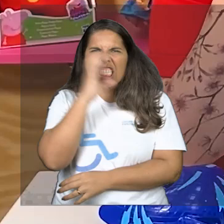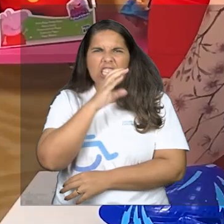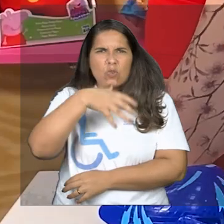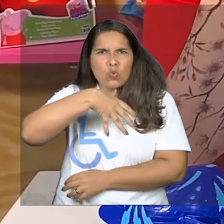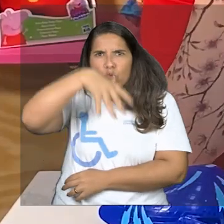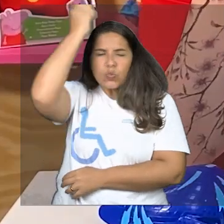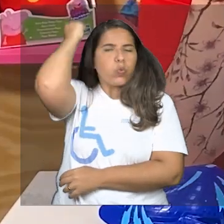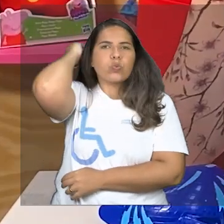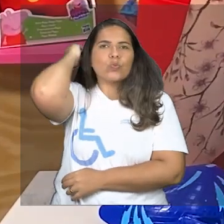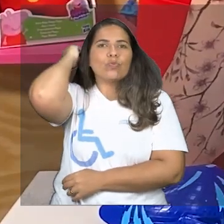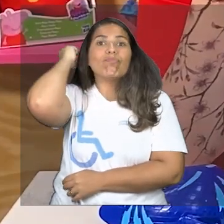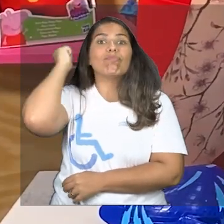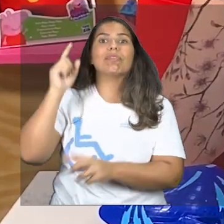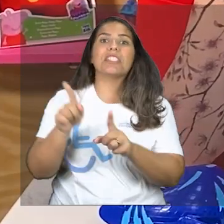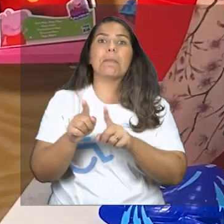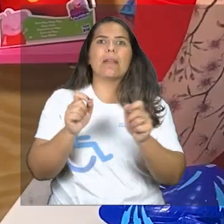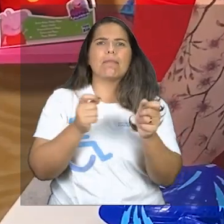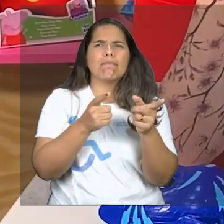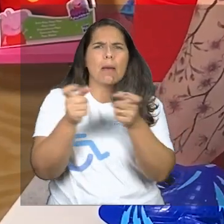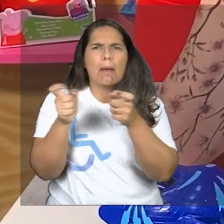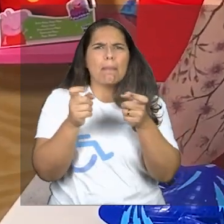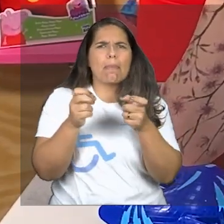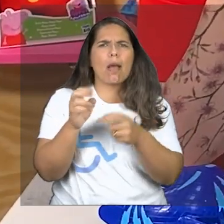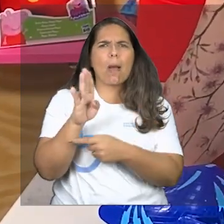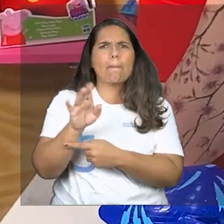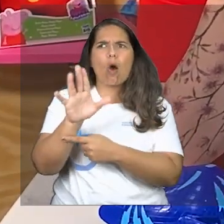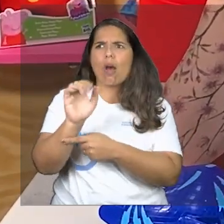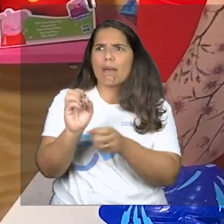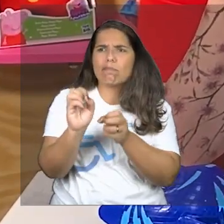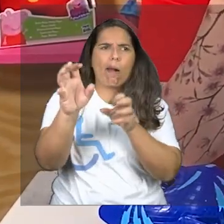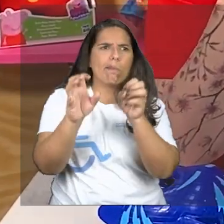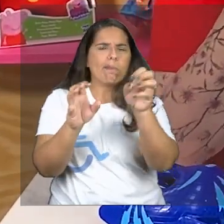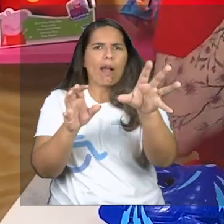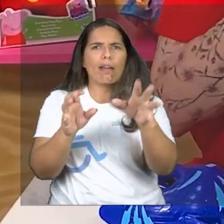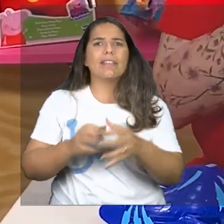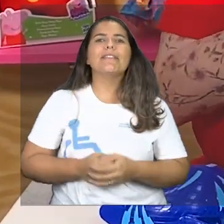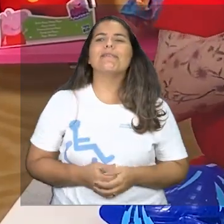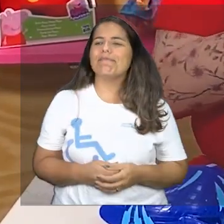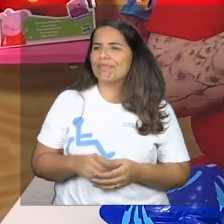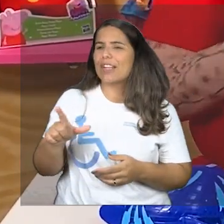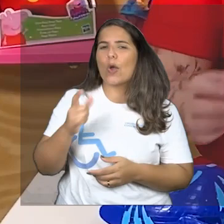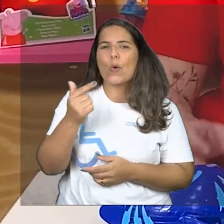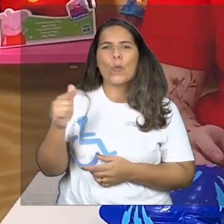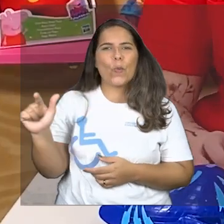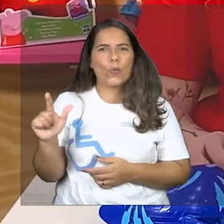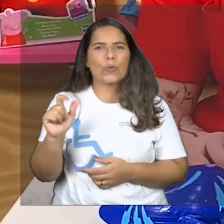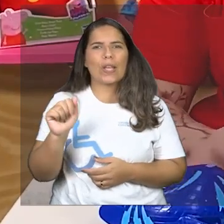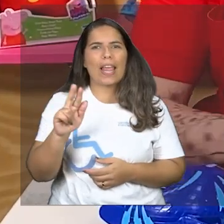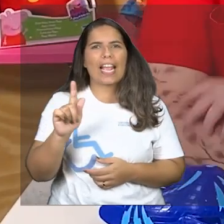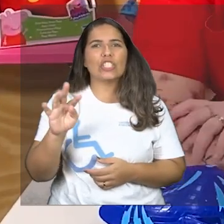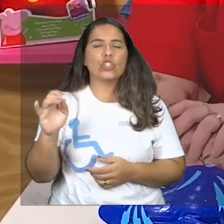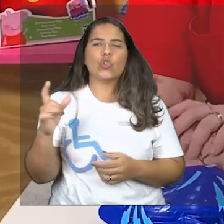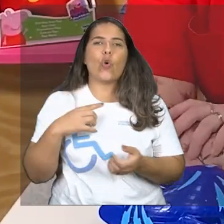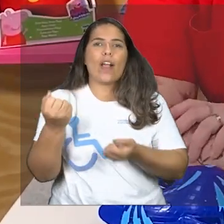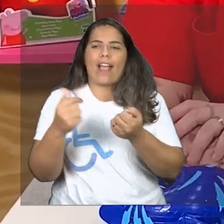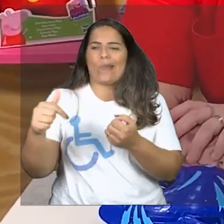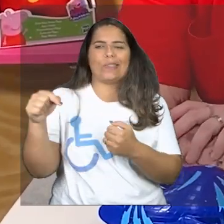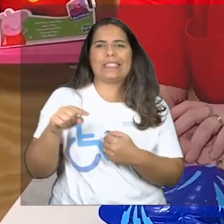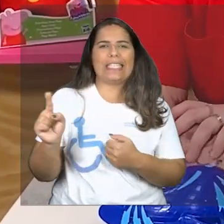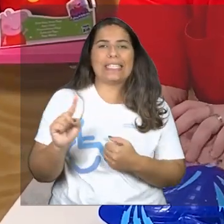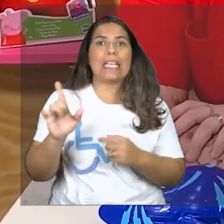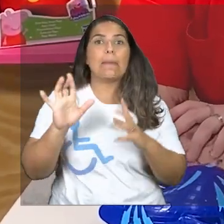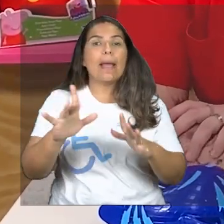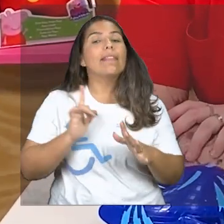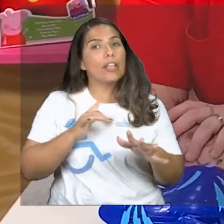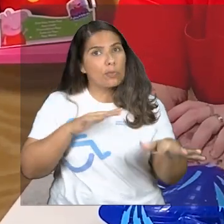na velocidade da luz e até atira bolas de mariposa, você acredita? O Lagartixo, o carro dele não tá aqui, mas